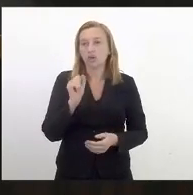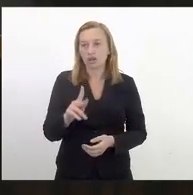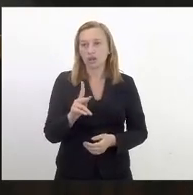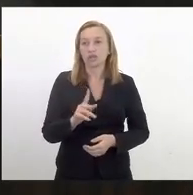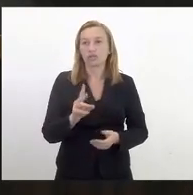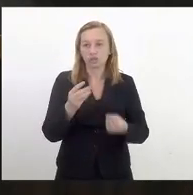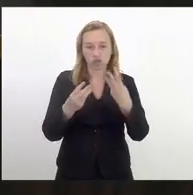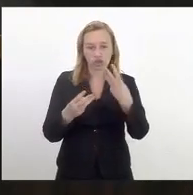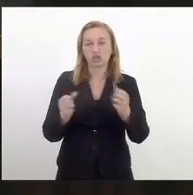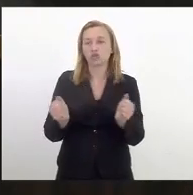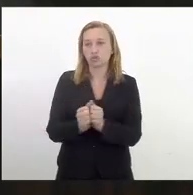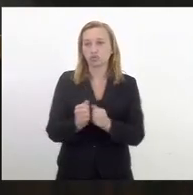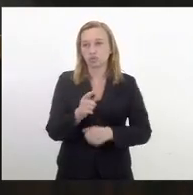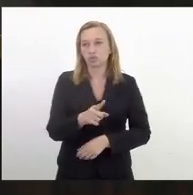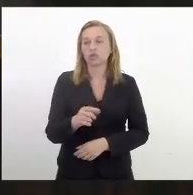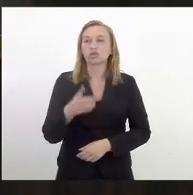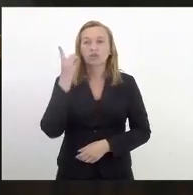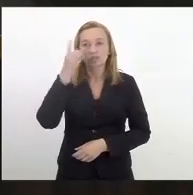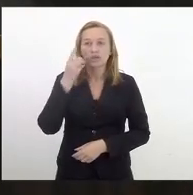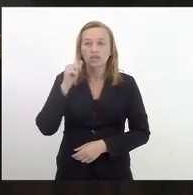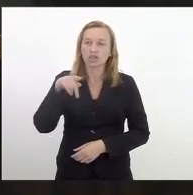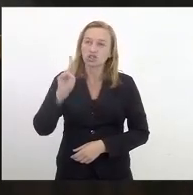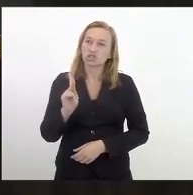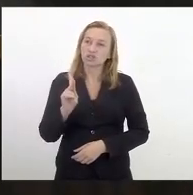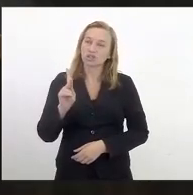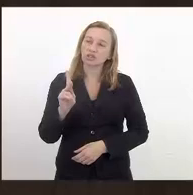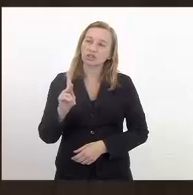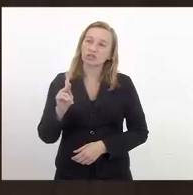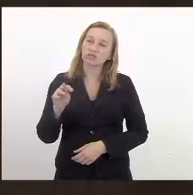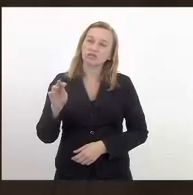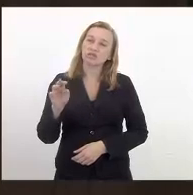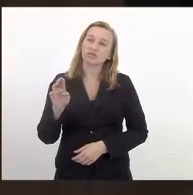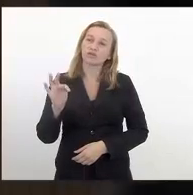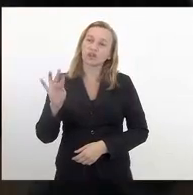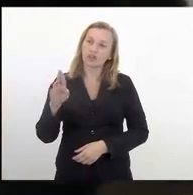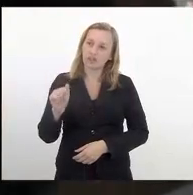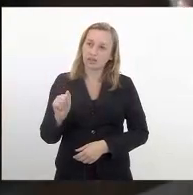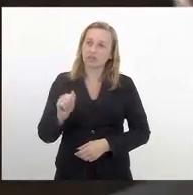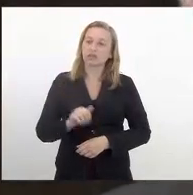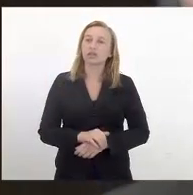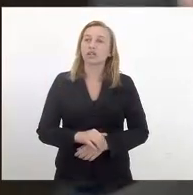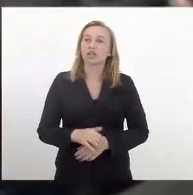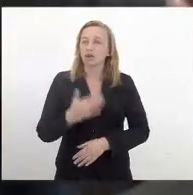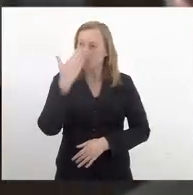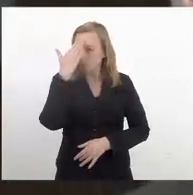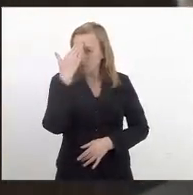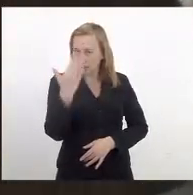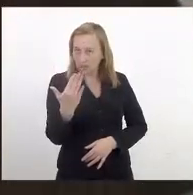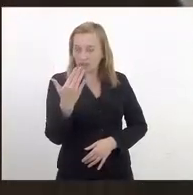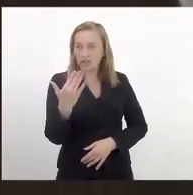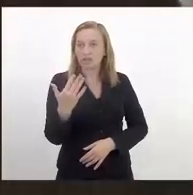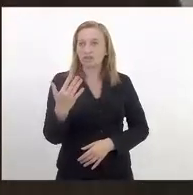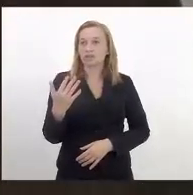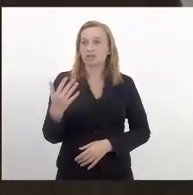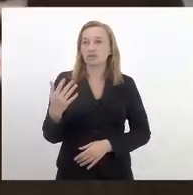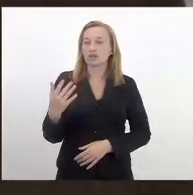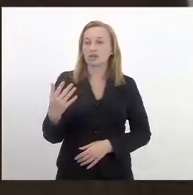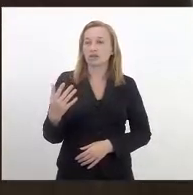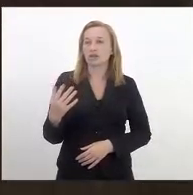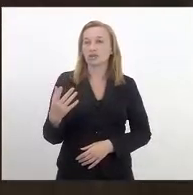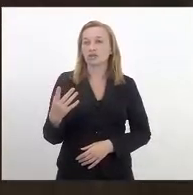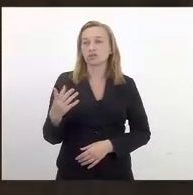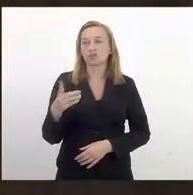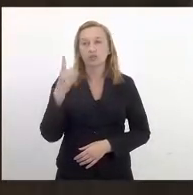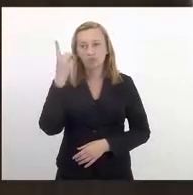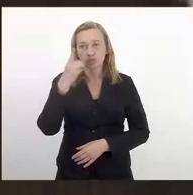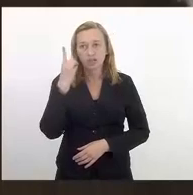precisamos três questão de ordem ta Alexandre Freitas Presidente agradeço a participação de Deputados para mim pouco